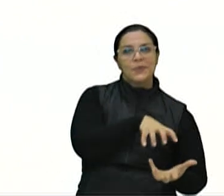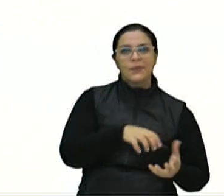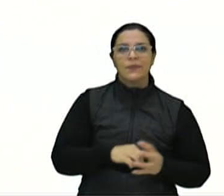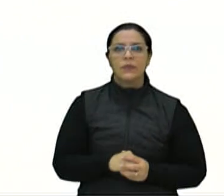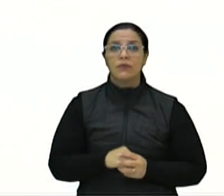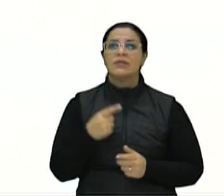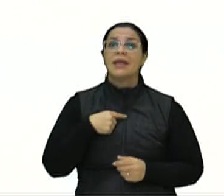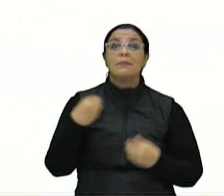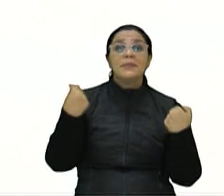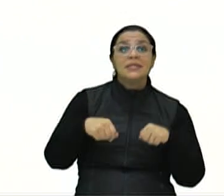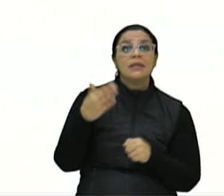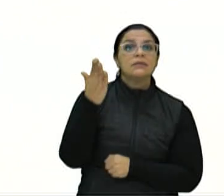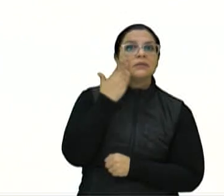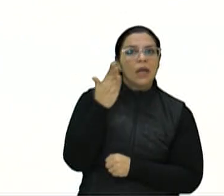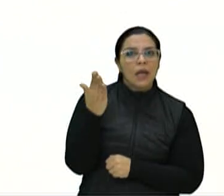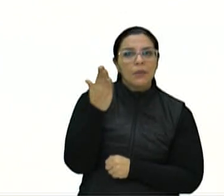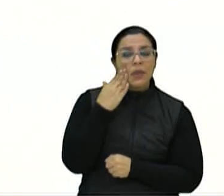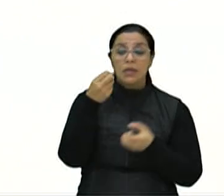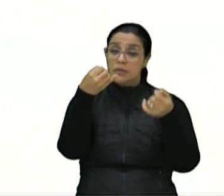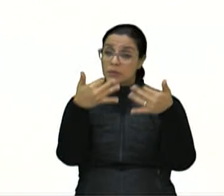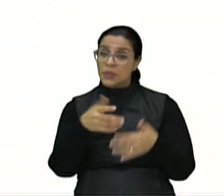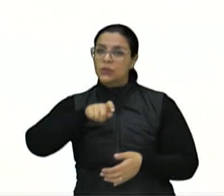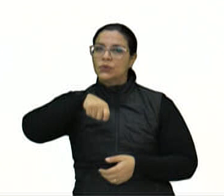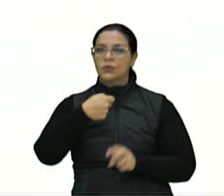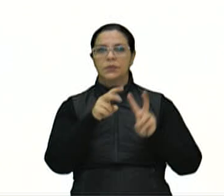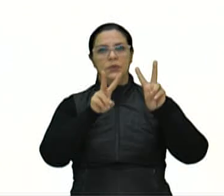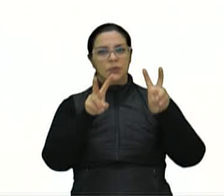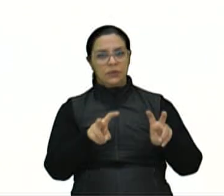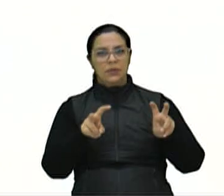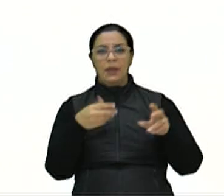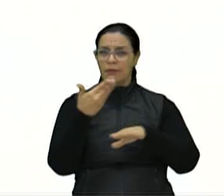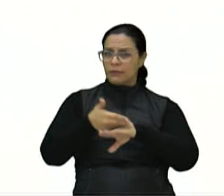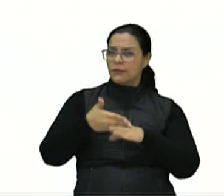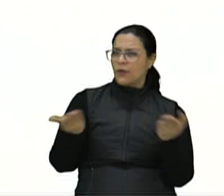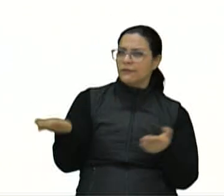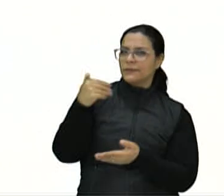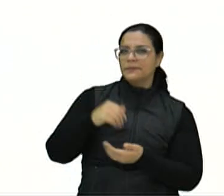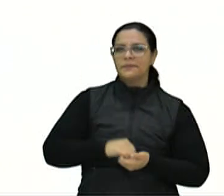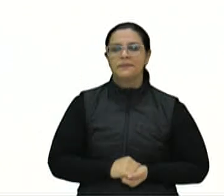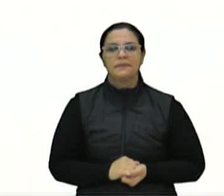Você tem que saber falar sobre isso. Treine agora, vamos lá!